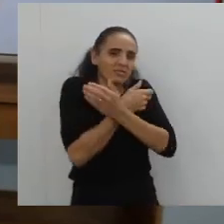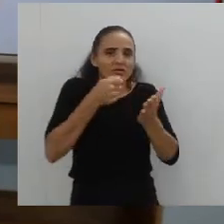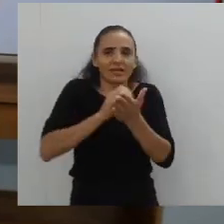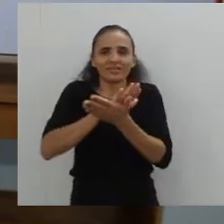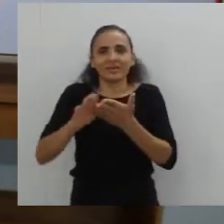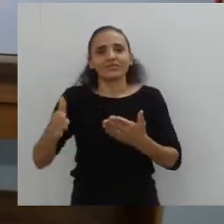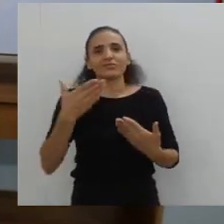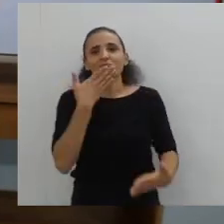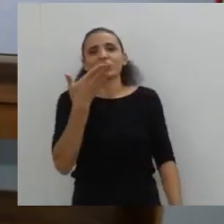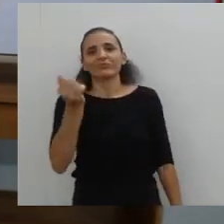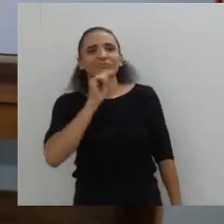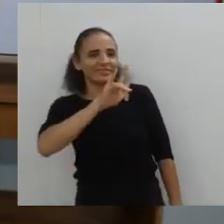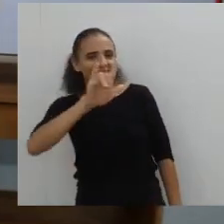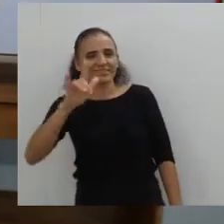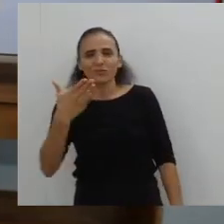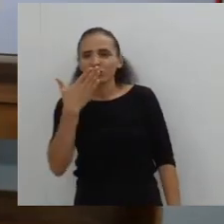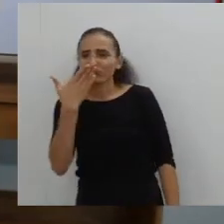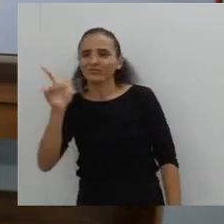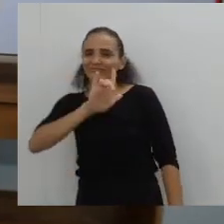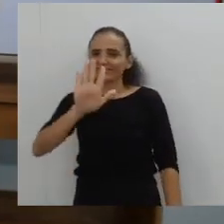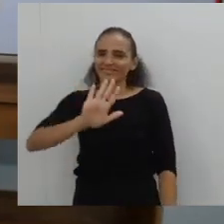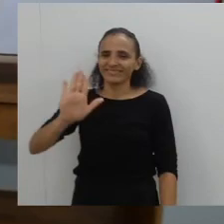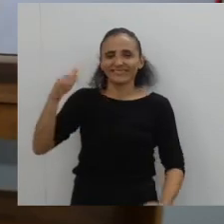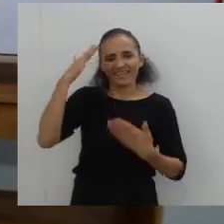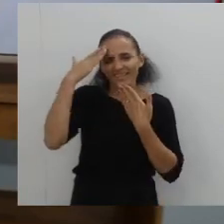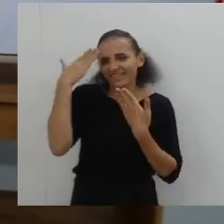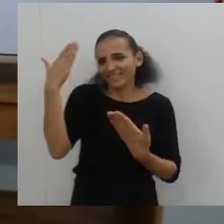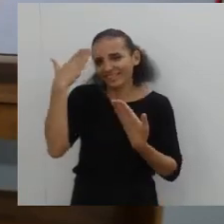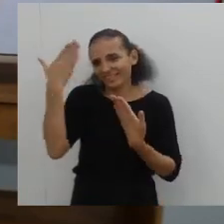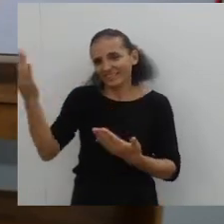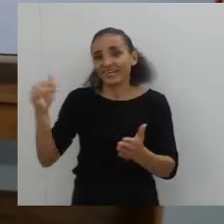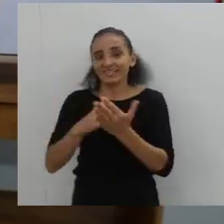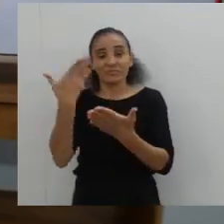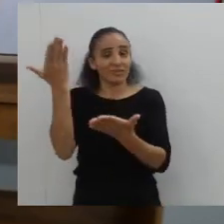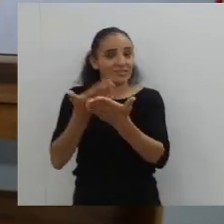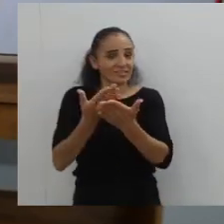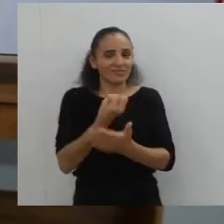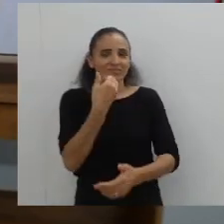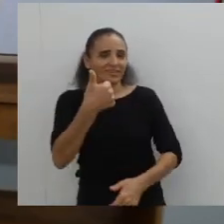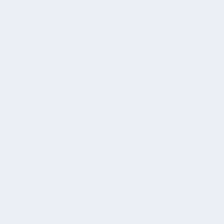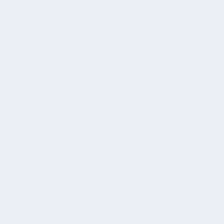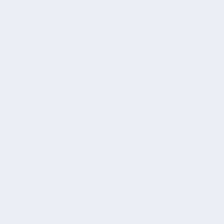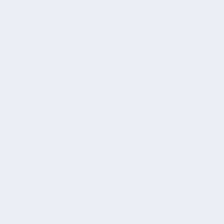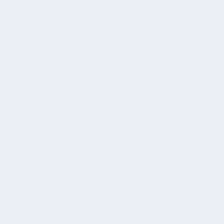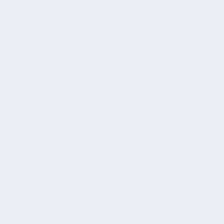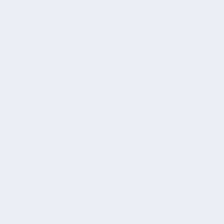Um cheiro no seu coração, muito obrigado pela companhia. Até a próxima, fique bem.